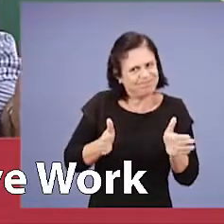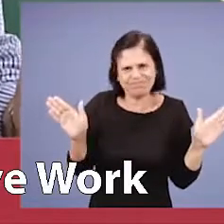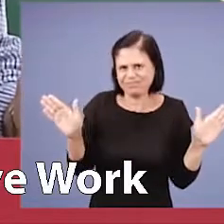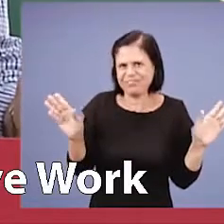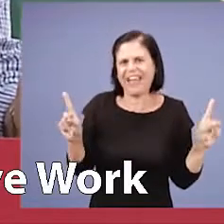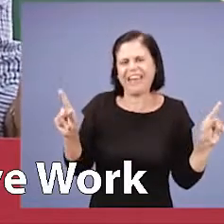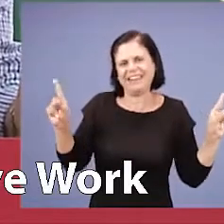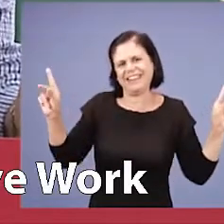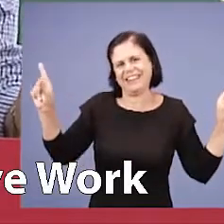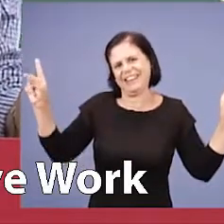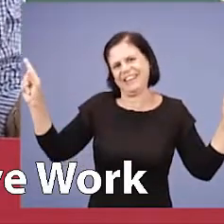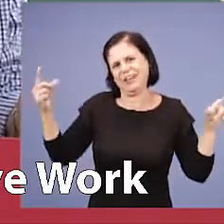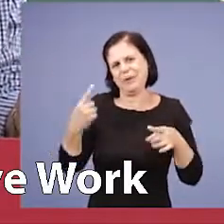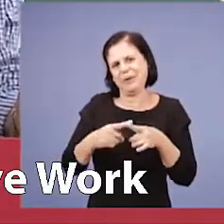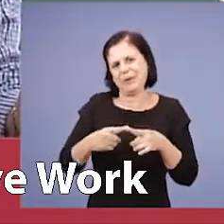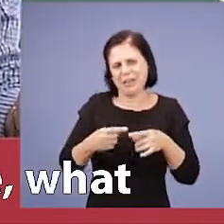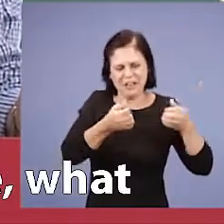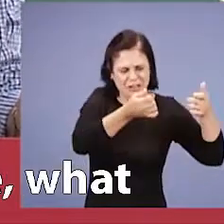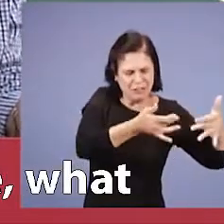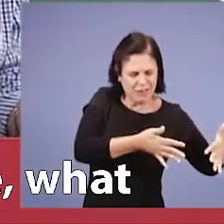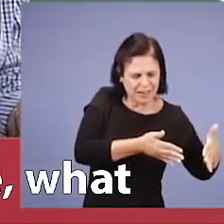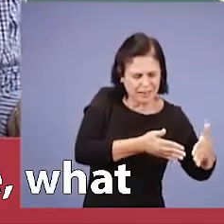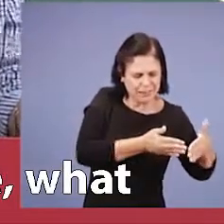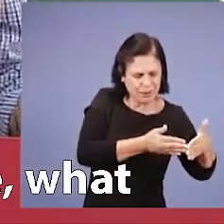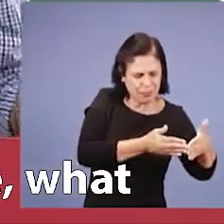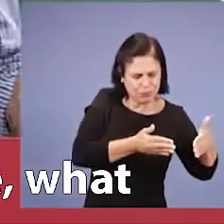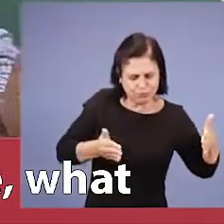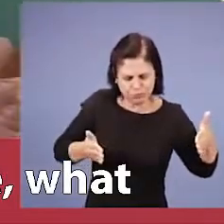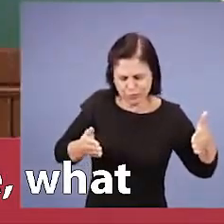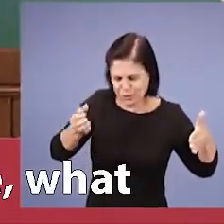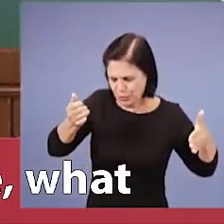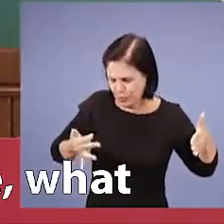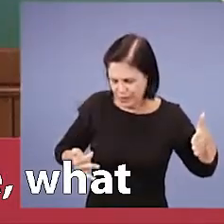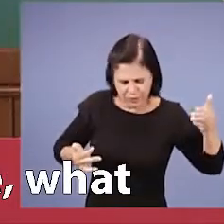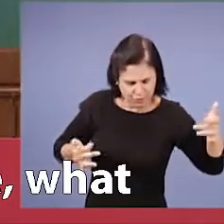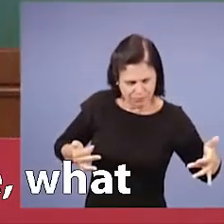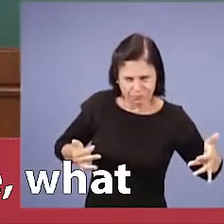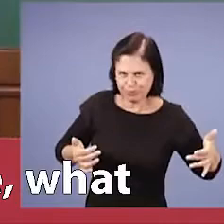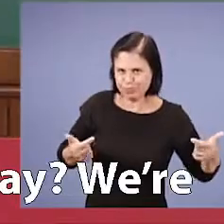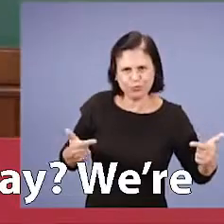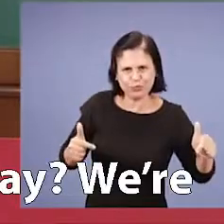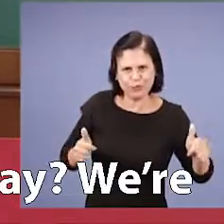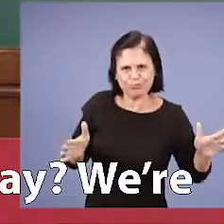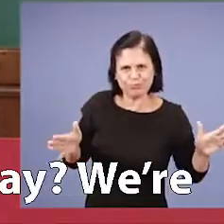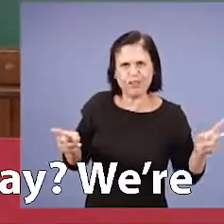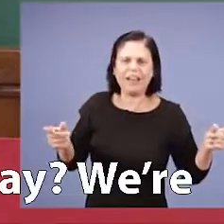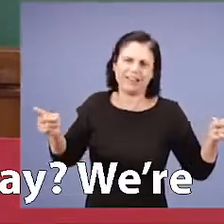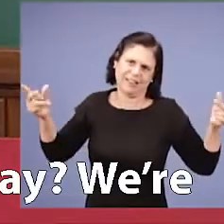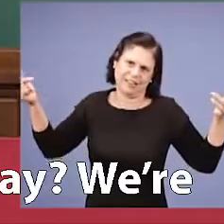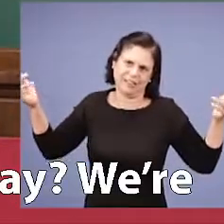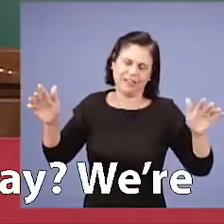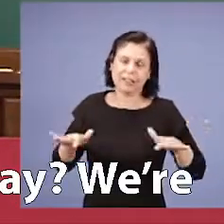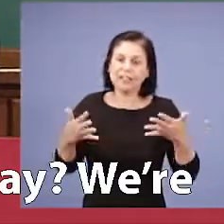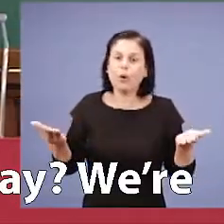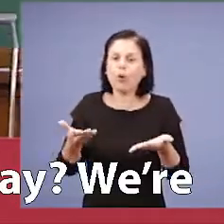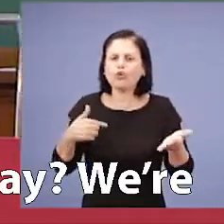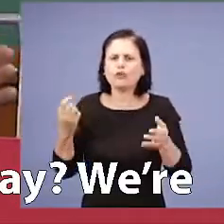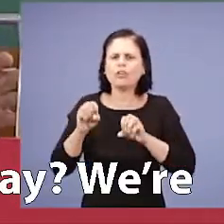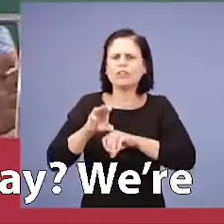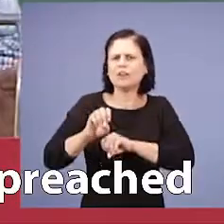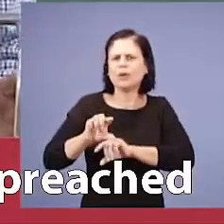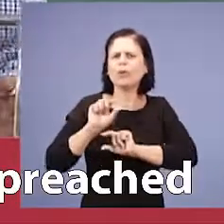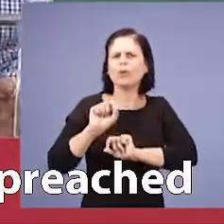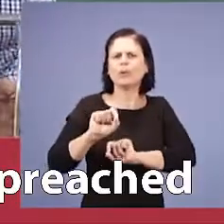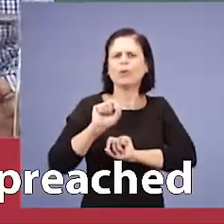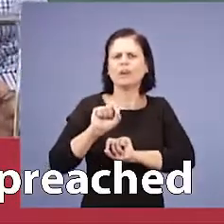obra redentora com a quinta medina vamos continuar o que nós estamos trazendo os irmãos hoje nós estamos